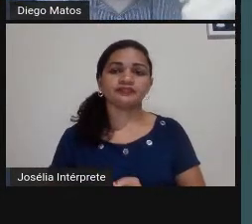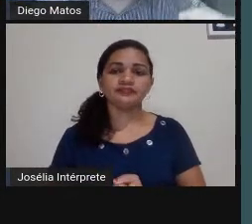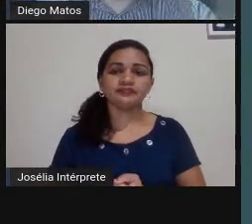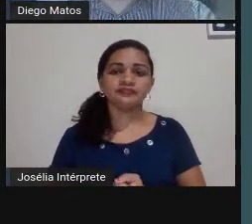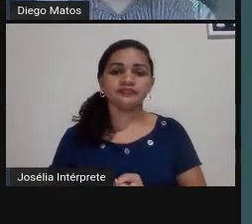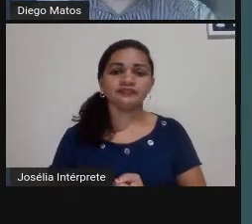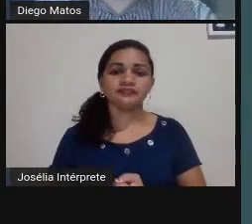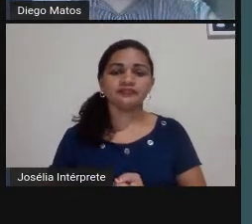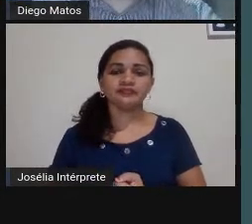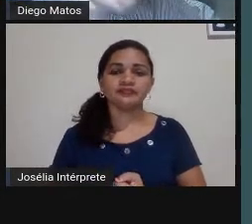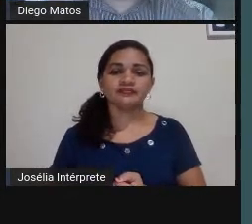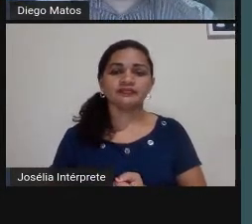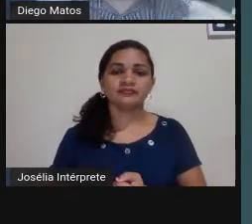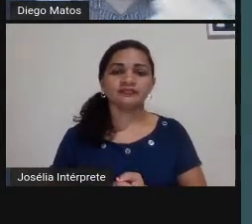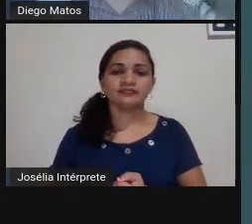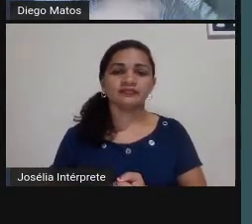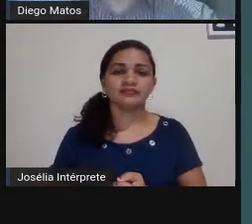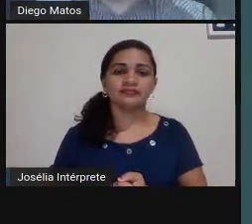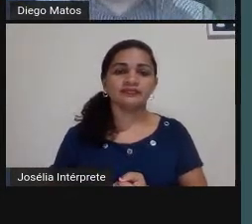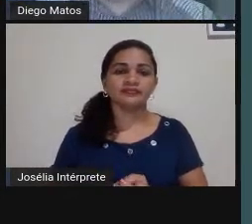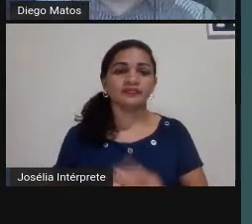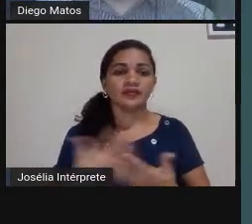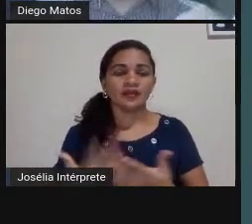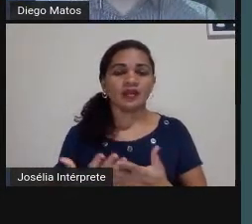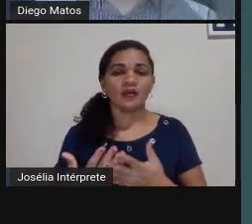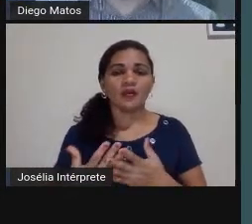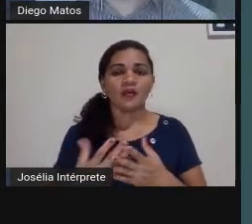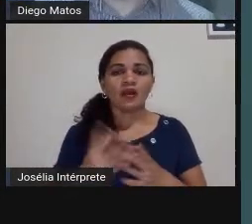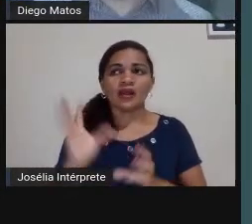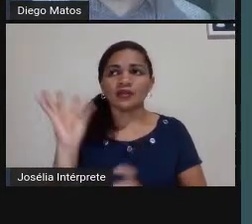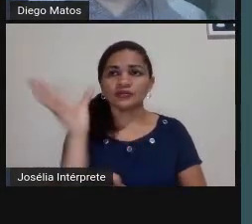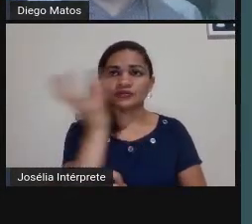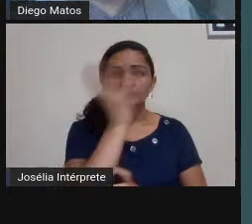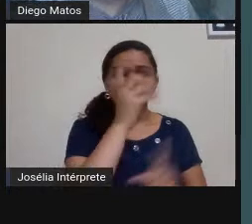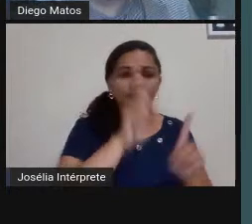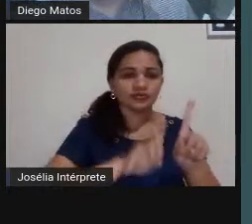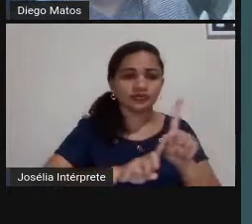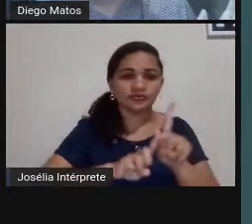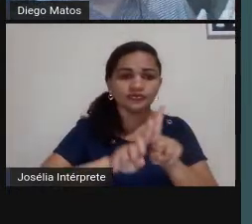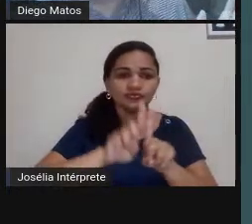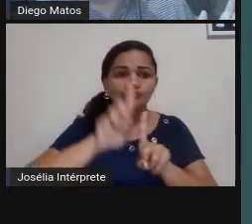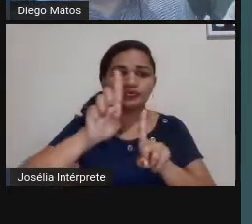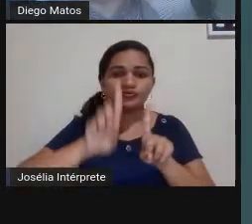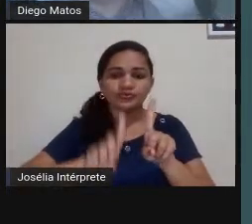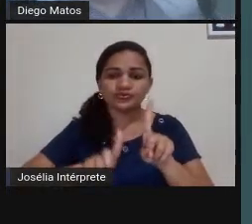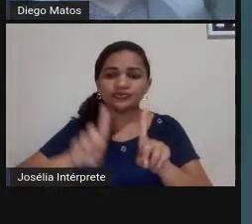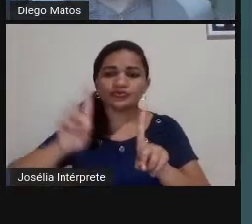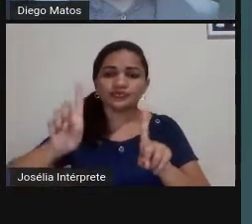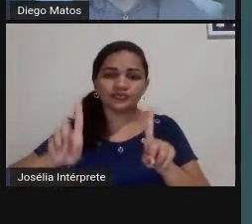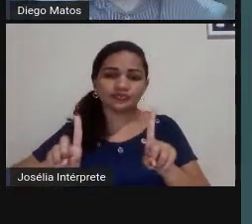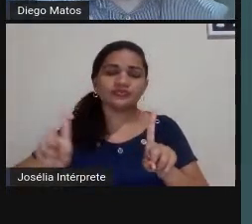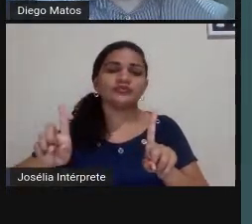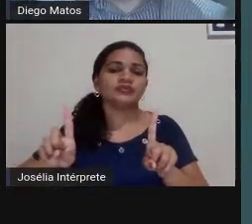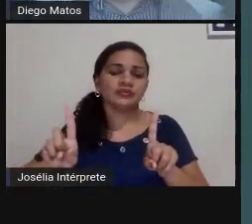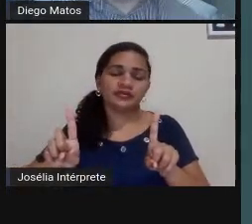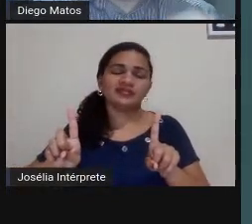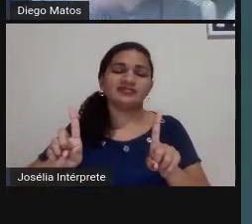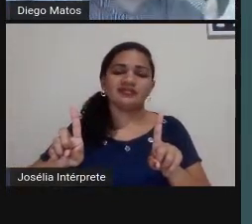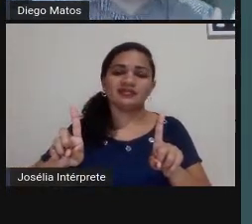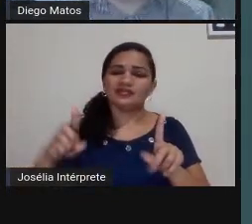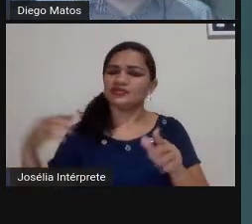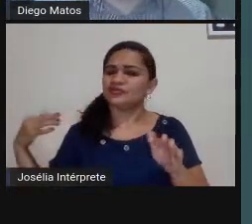nossa é a nossa temperatura Global ela variou né ao longo aí de